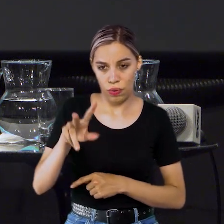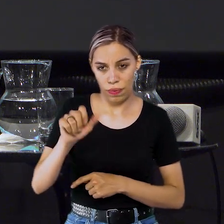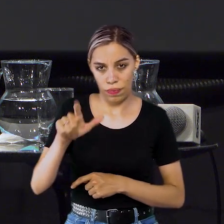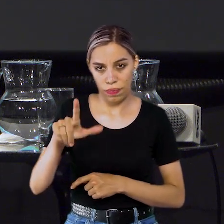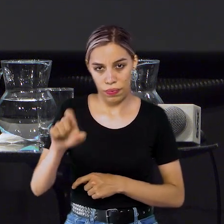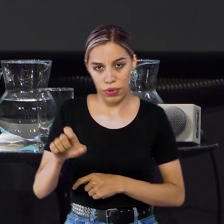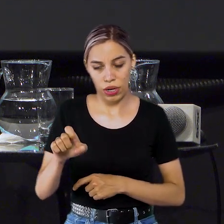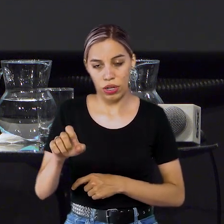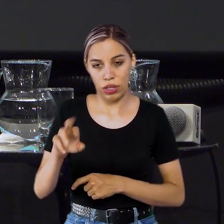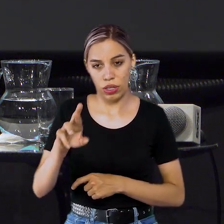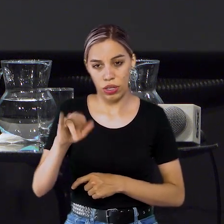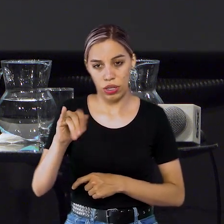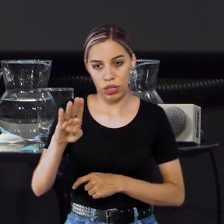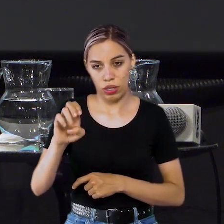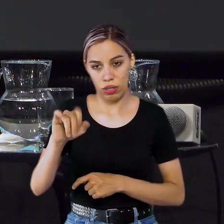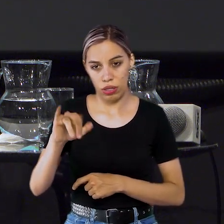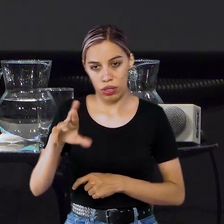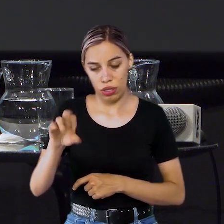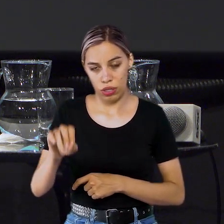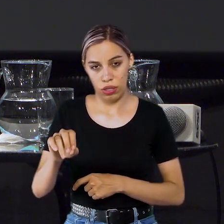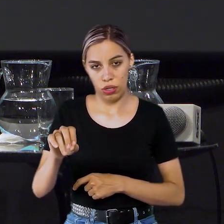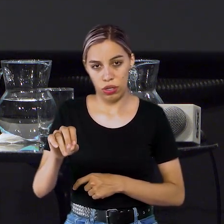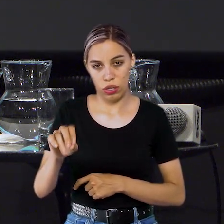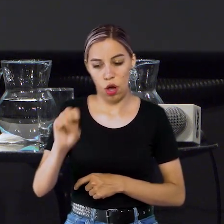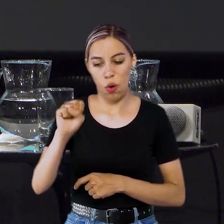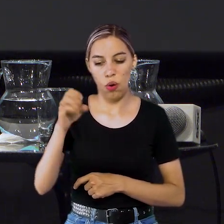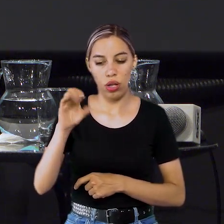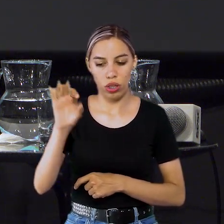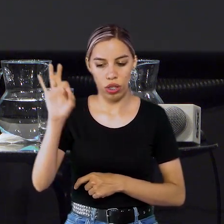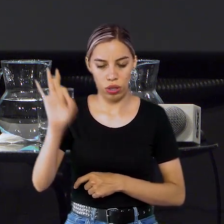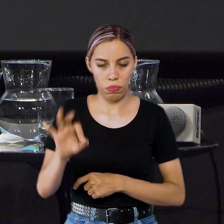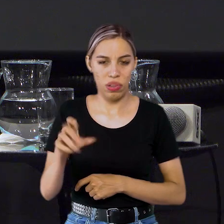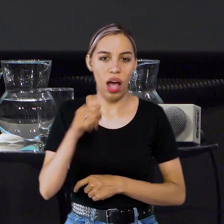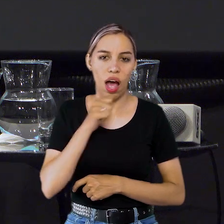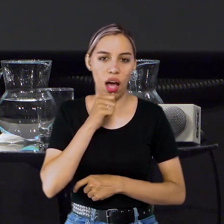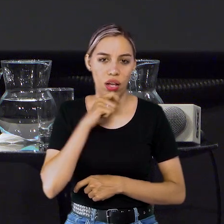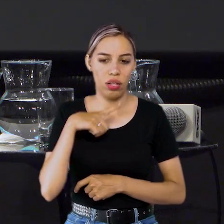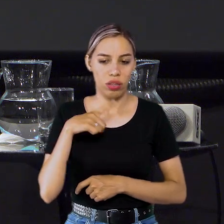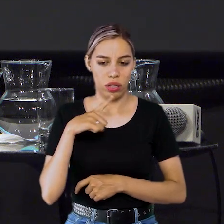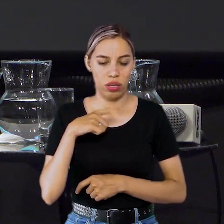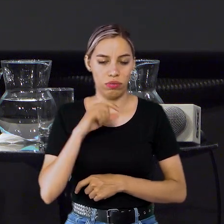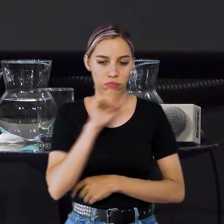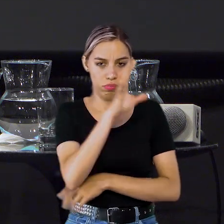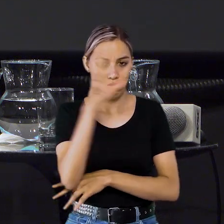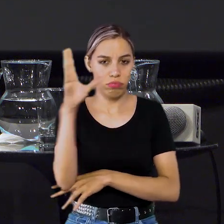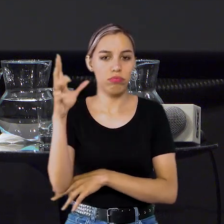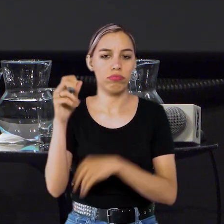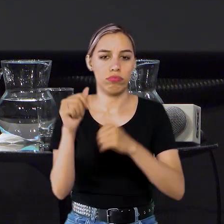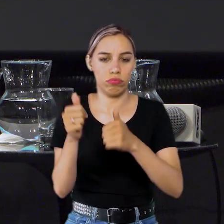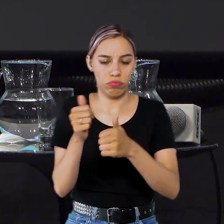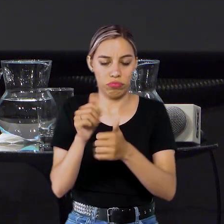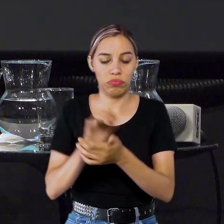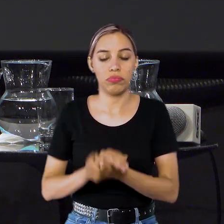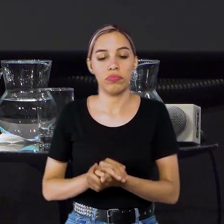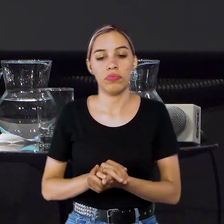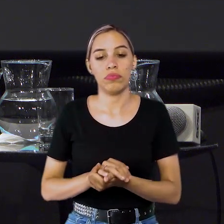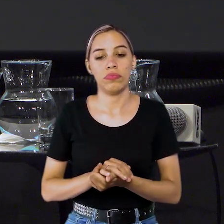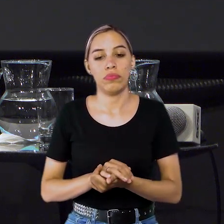70% são ainda conservadas. Mas Potiruá, aquele grandes empresas, ele vê como um